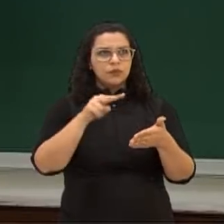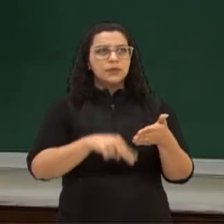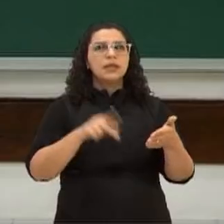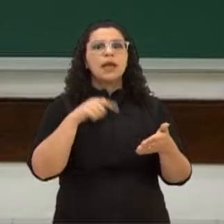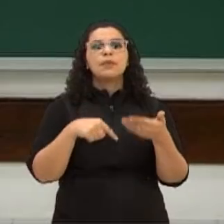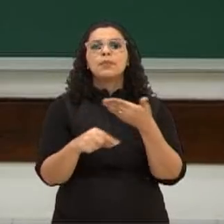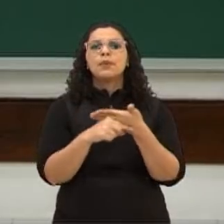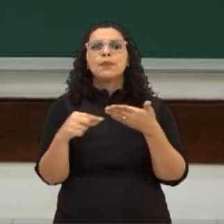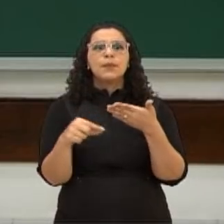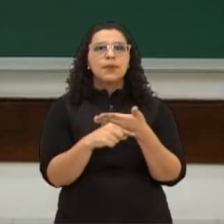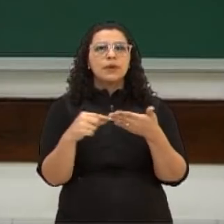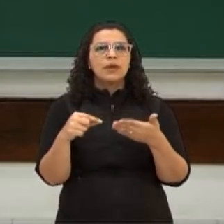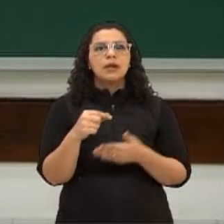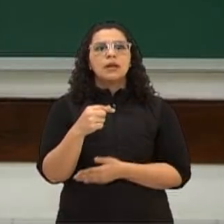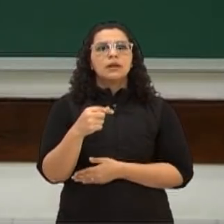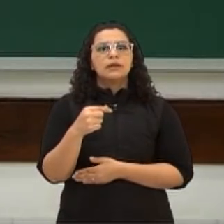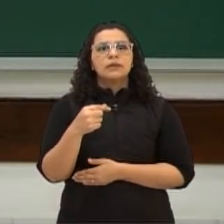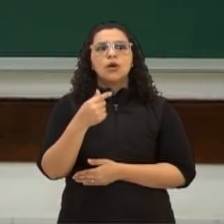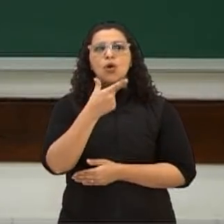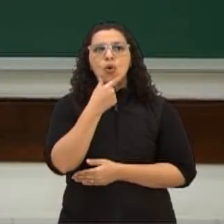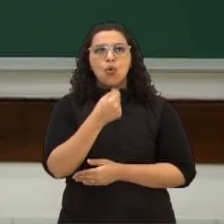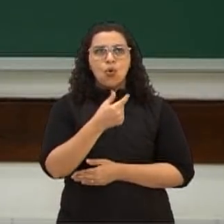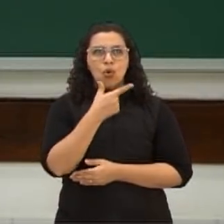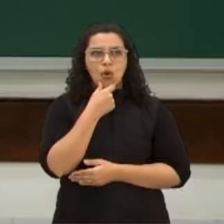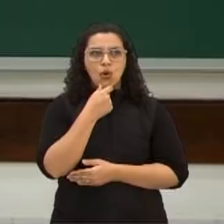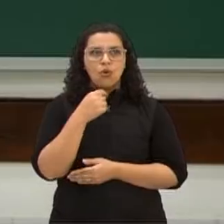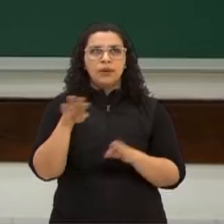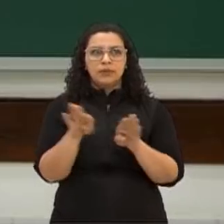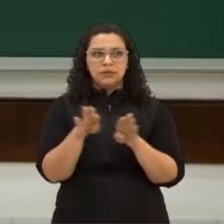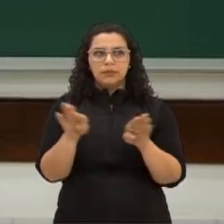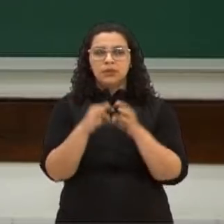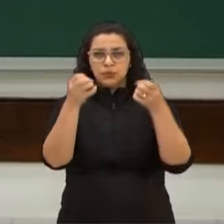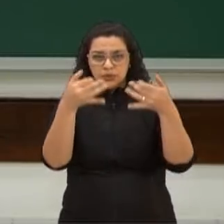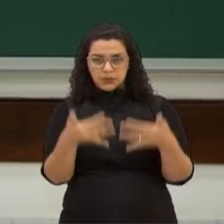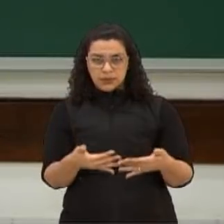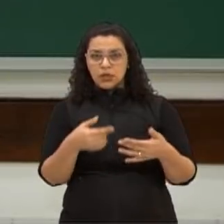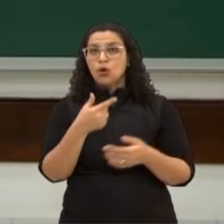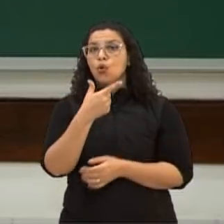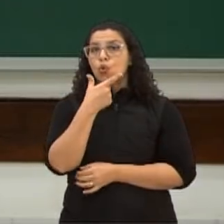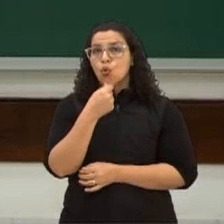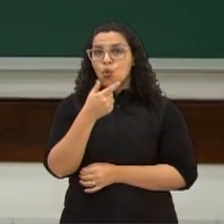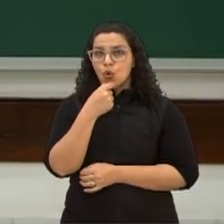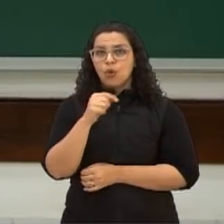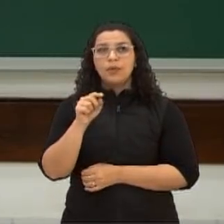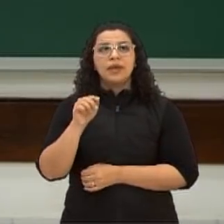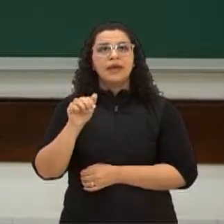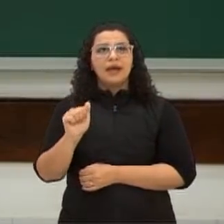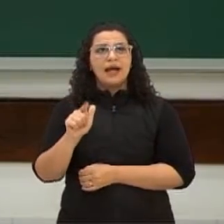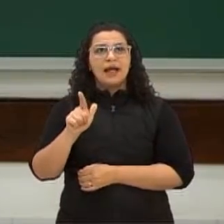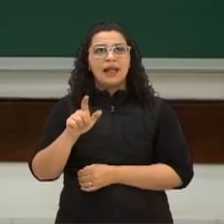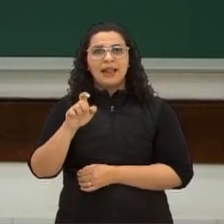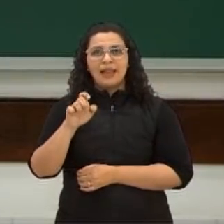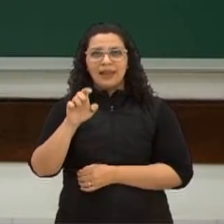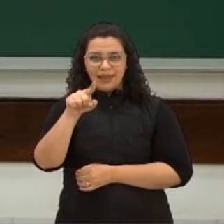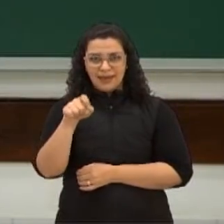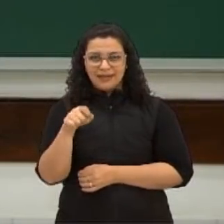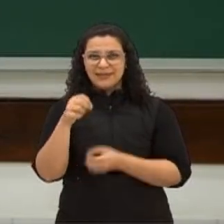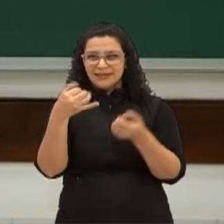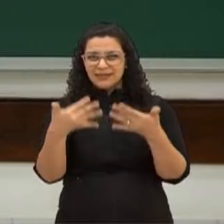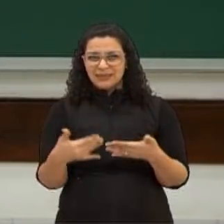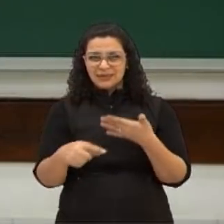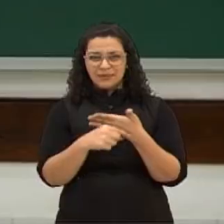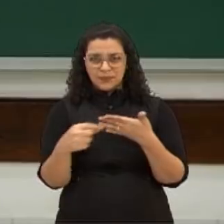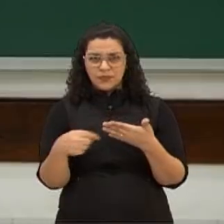leitura é de um homem. Então, eu trouxe justamente por ser do gênero masculino para